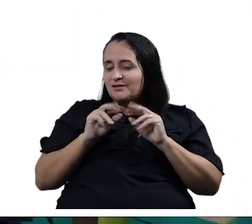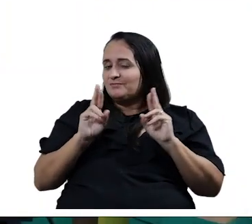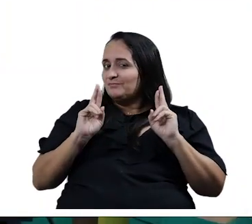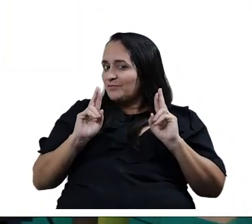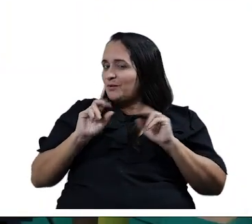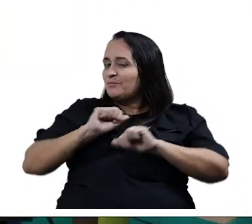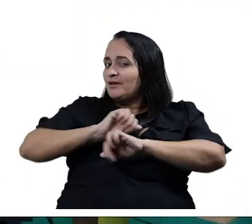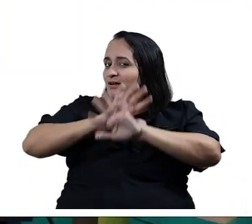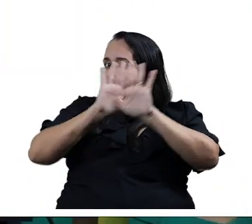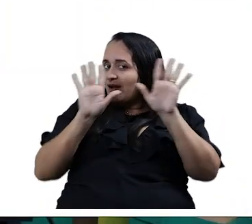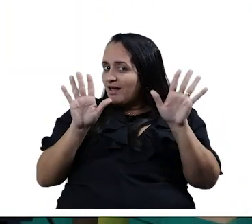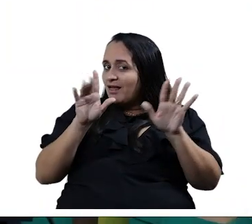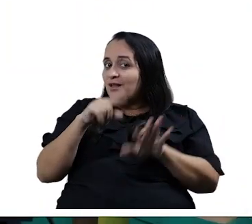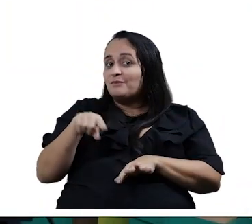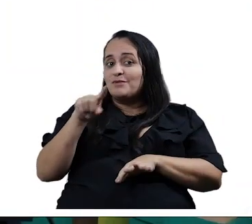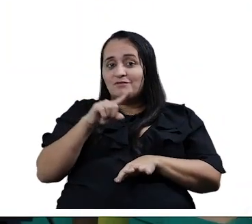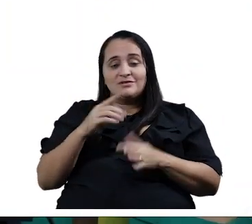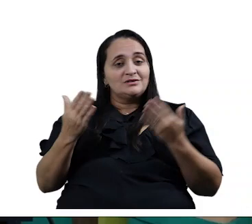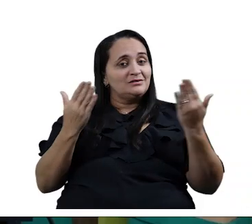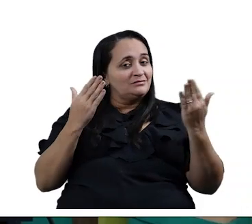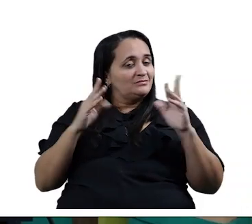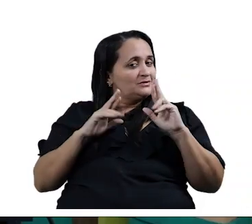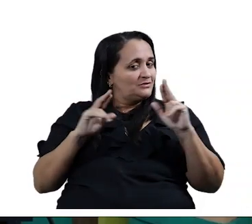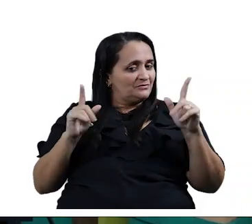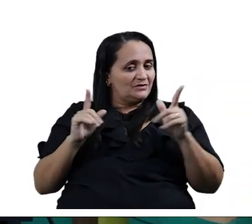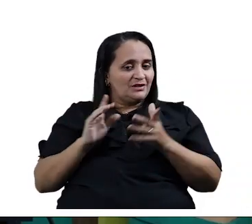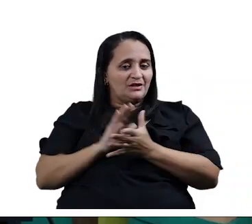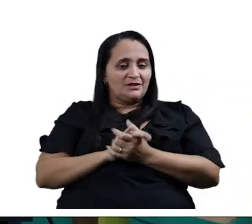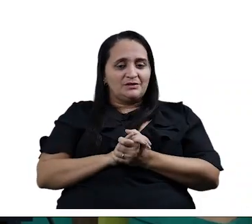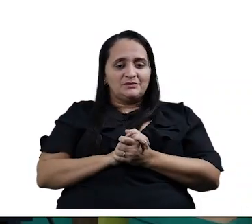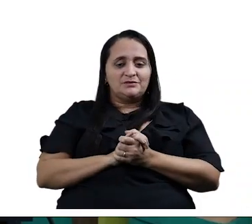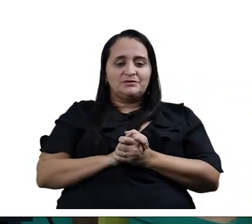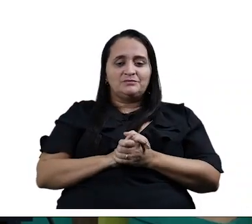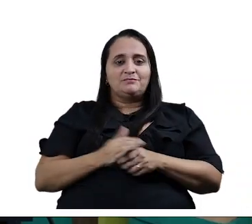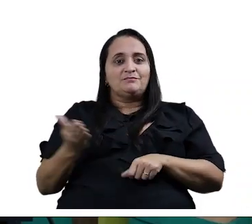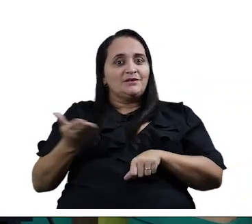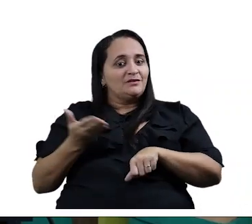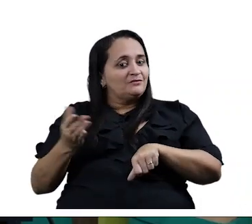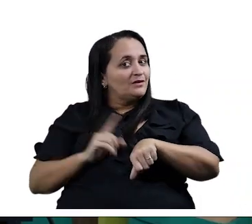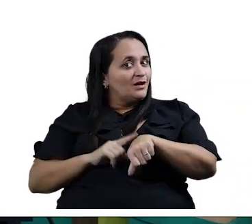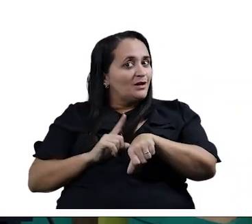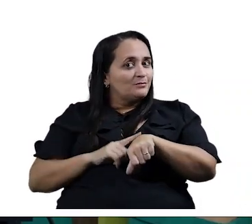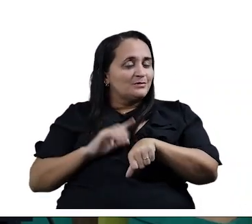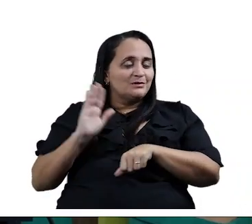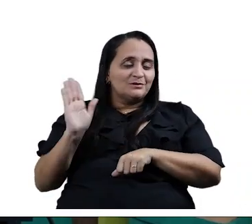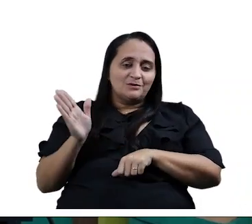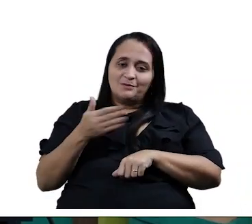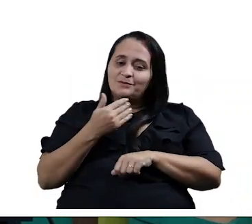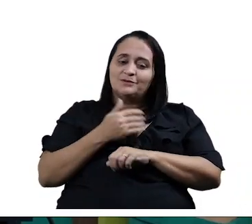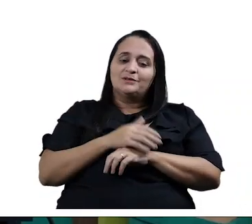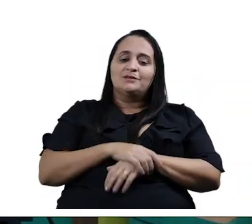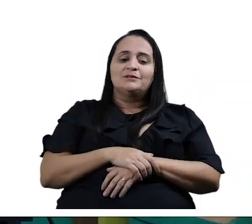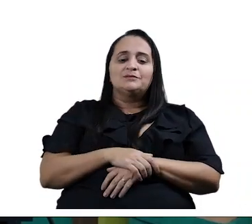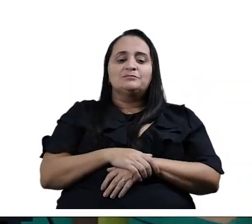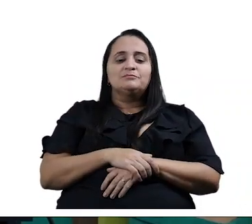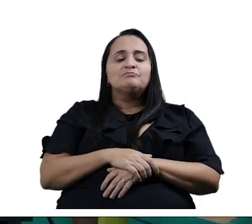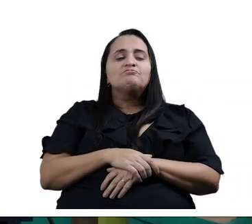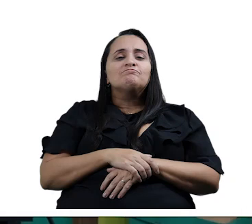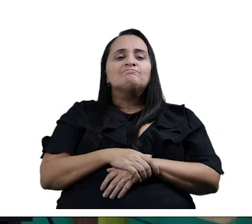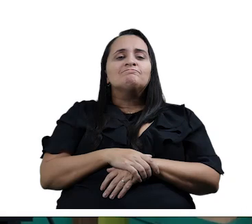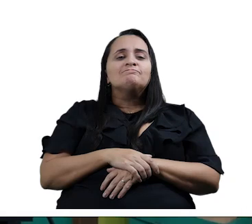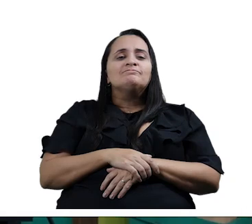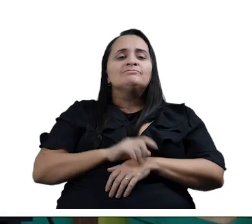tenha ficado bem claro aí a diferença entre notícia e poesia. Vamos acelerar, porque senão não dá tempo das